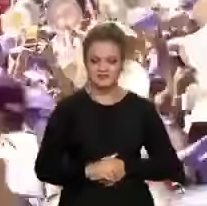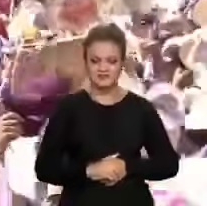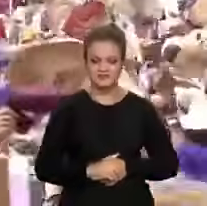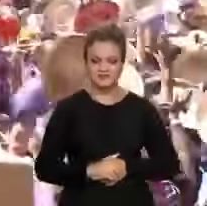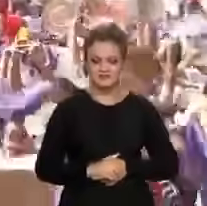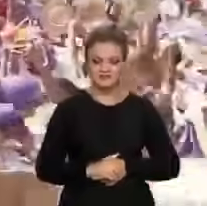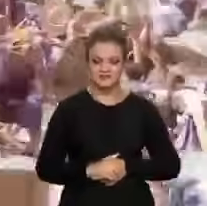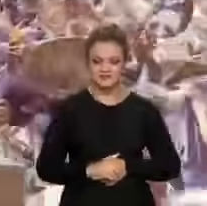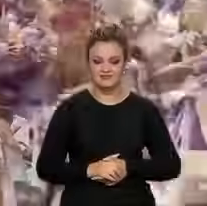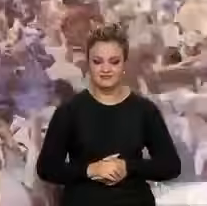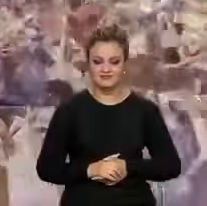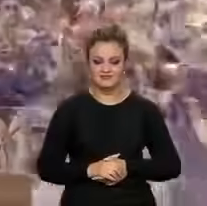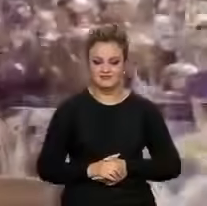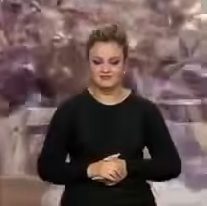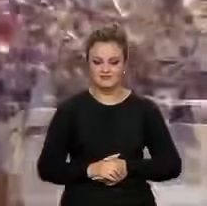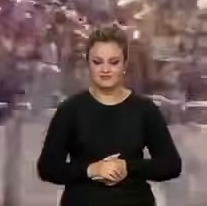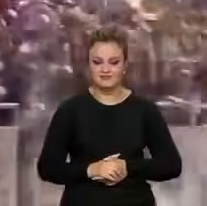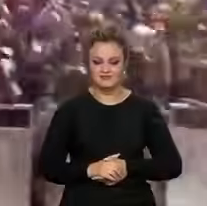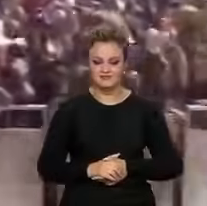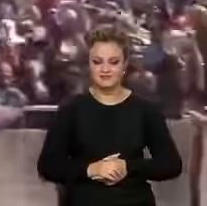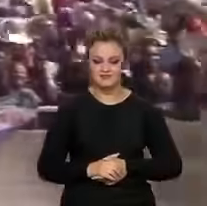aí Margarida